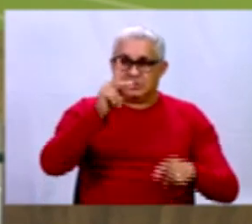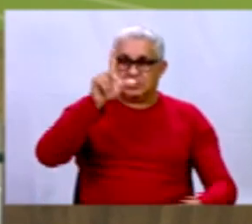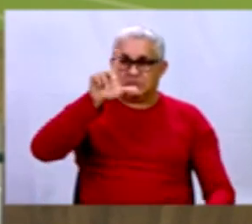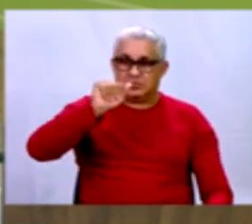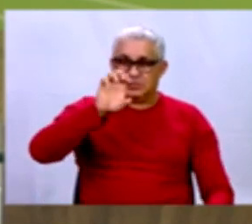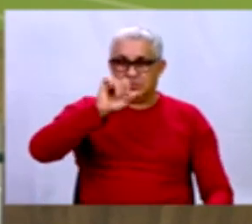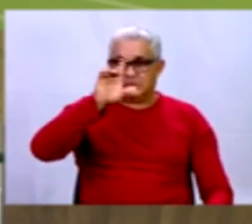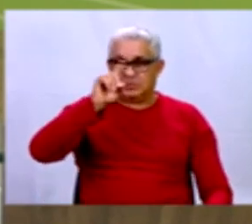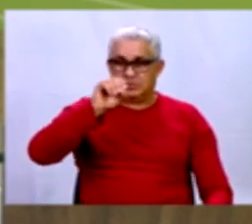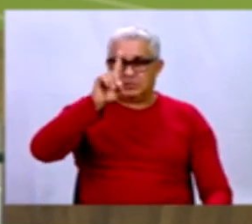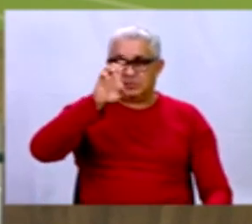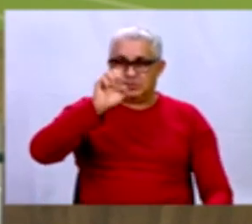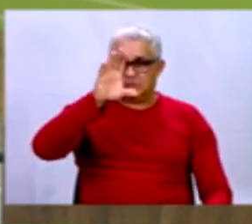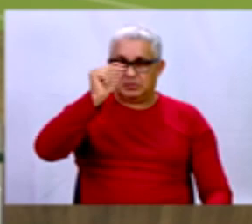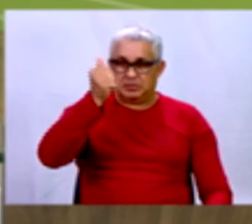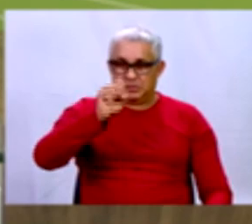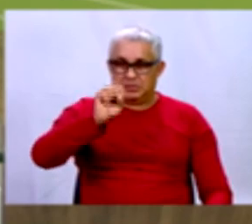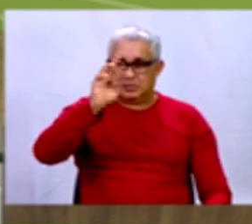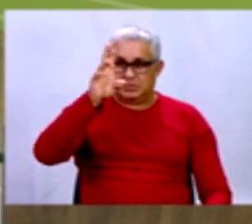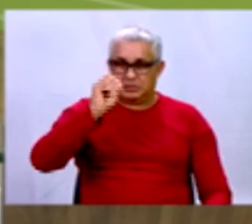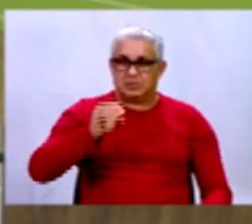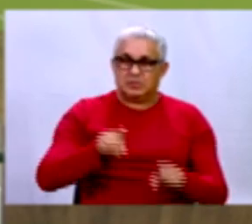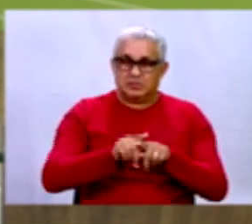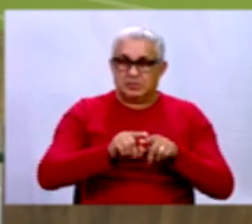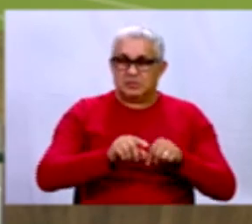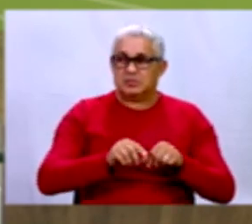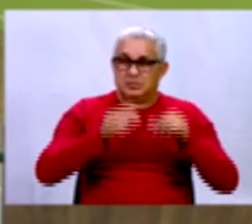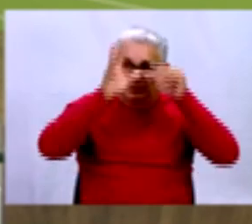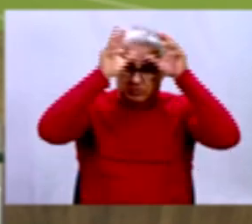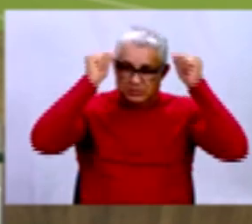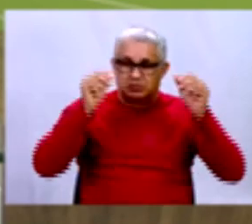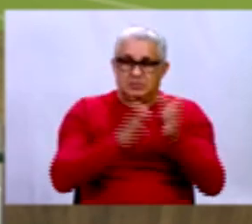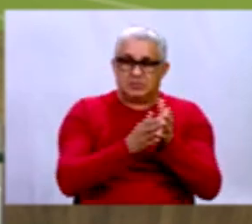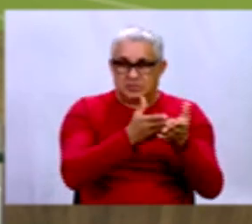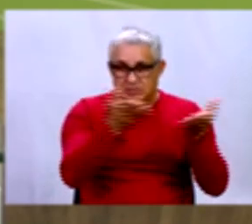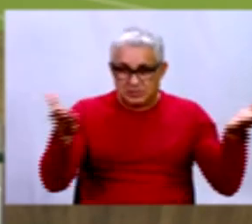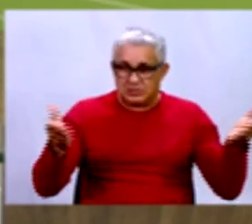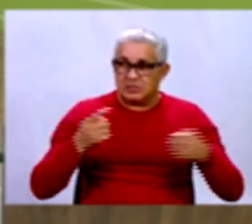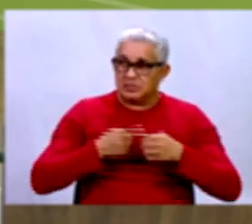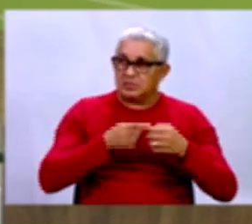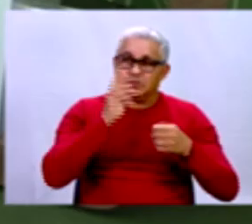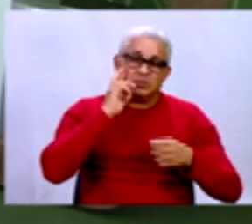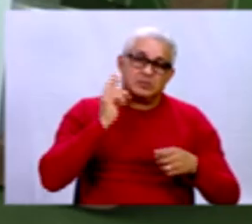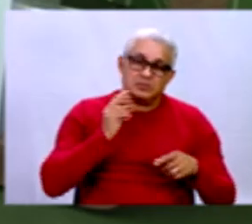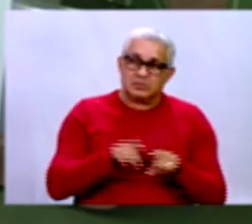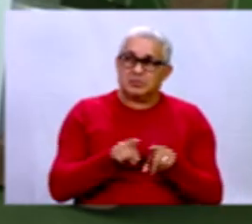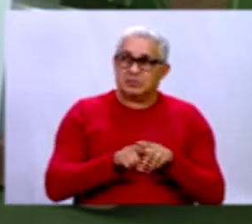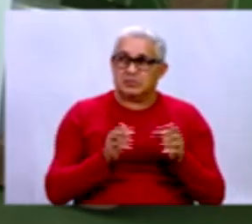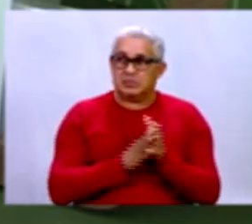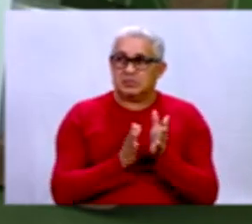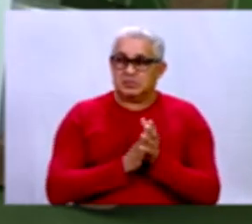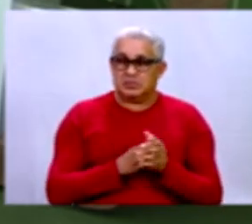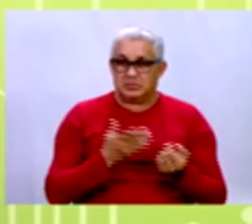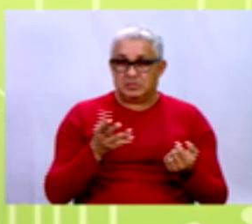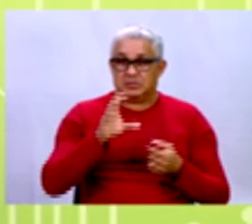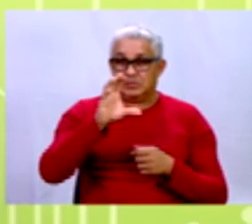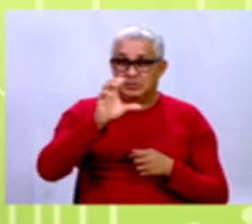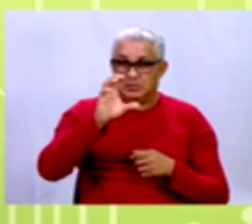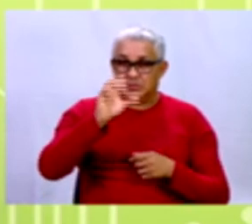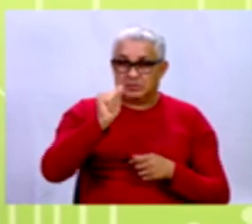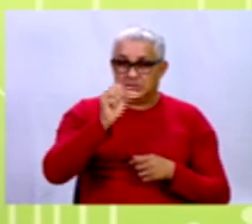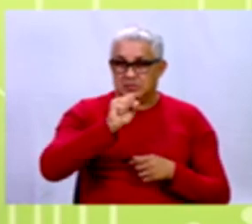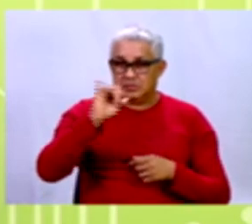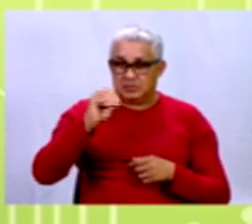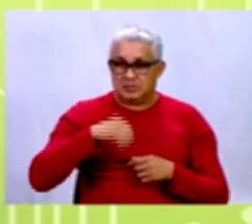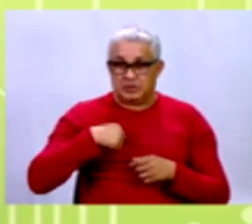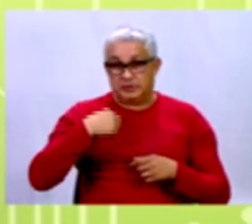Oeste também acertou a resposta. Parabéns para vocês que estão se dedicando. É isso aí. Espero que o Cássio tenha tirado as dúvidas